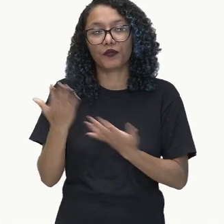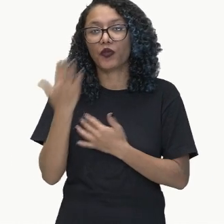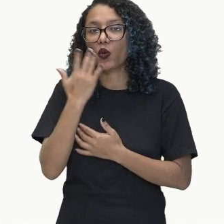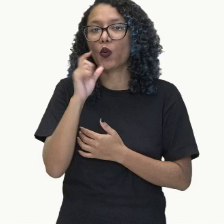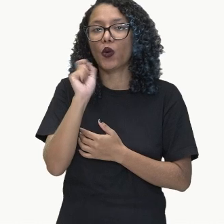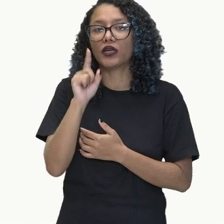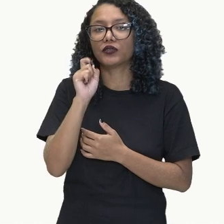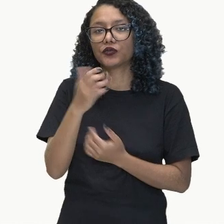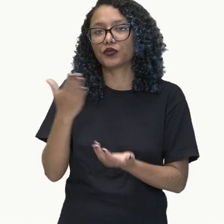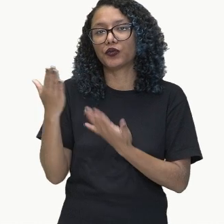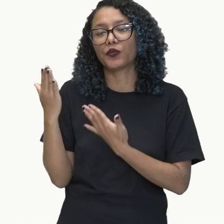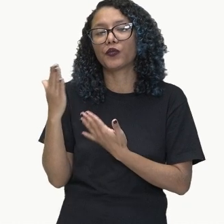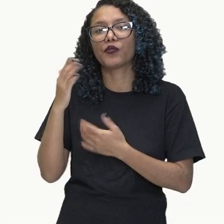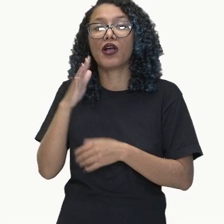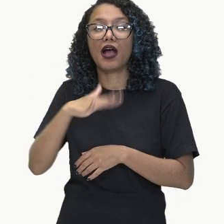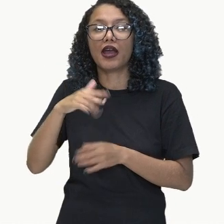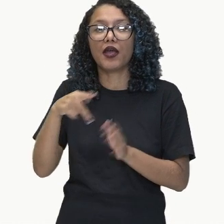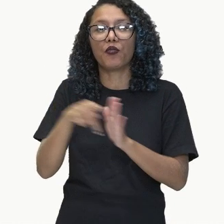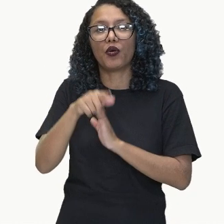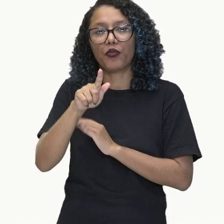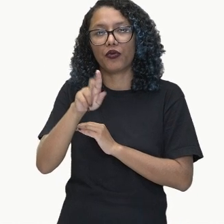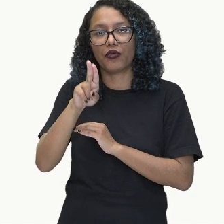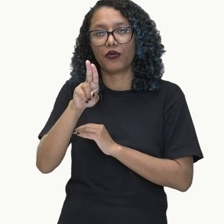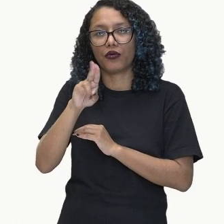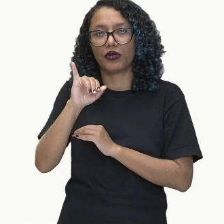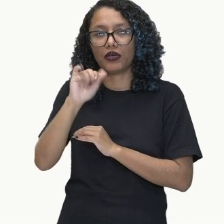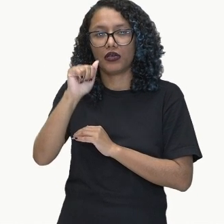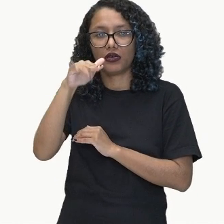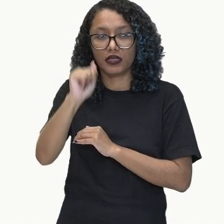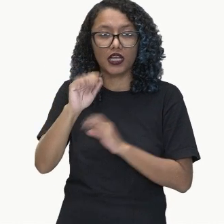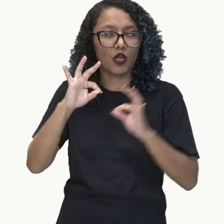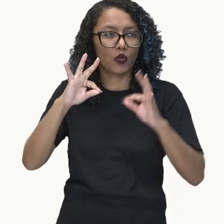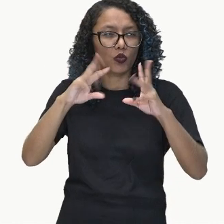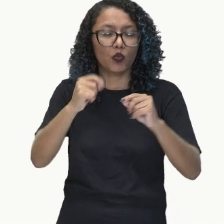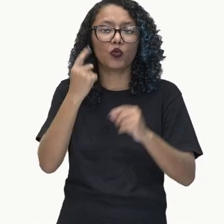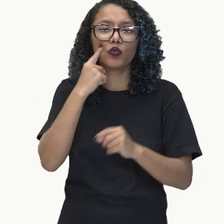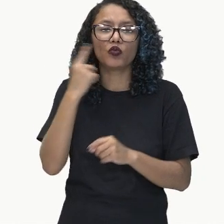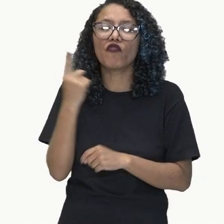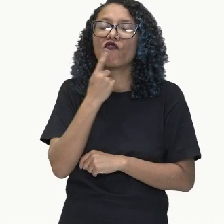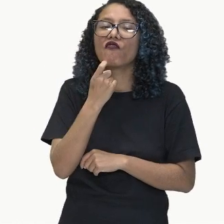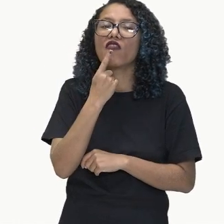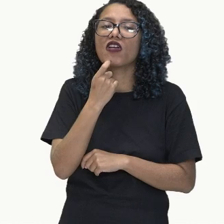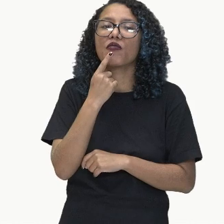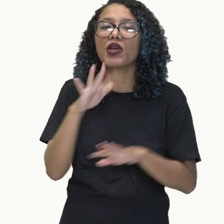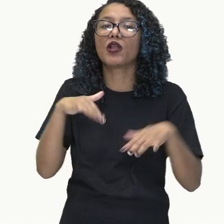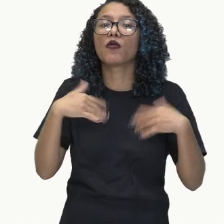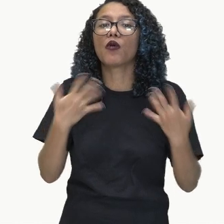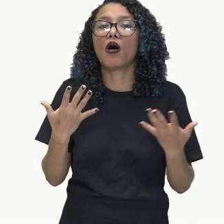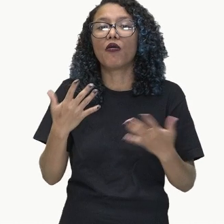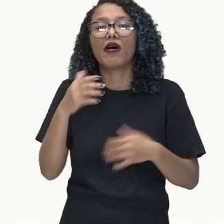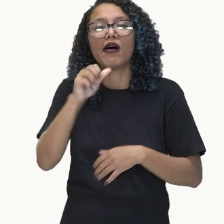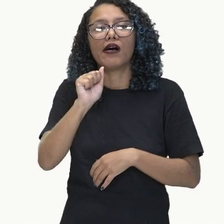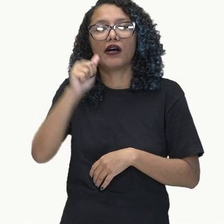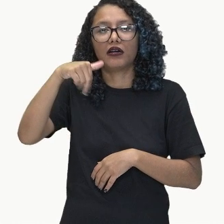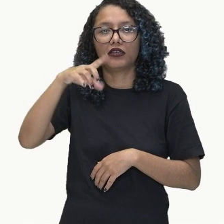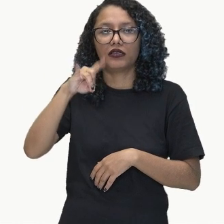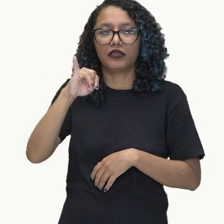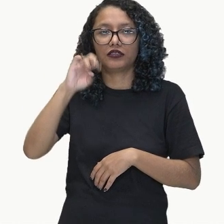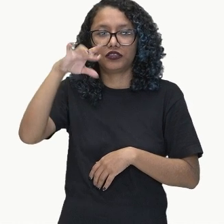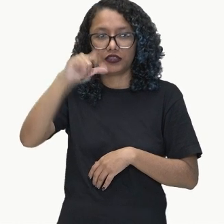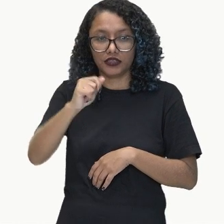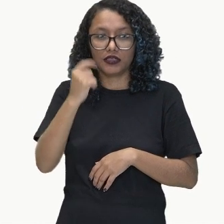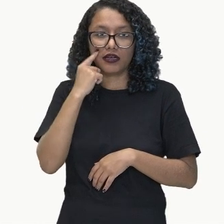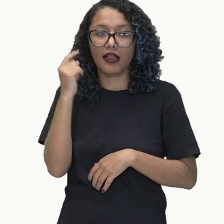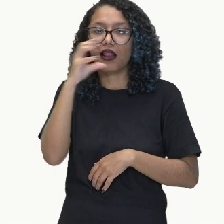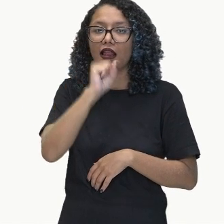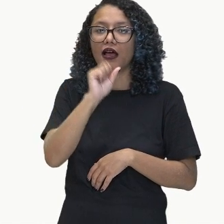em azul, todo esse território em vermelho é a América Andina e aqui em laranja